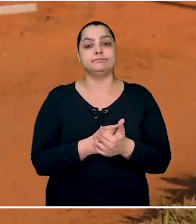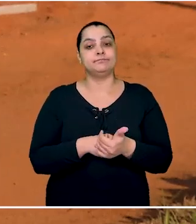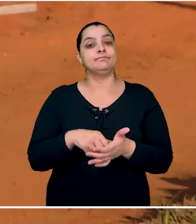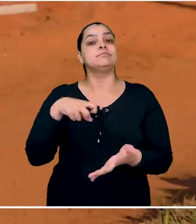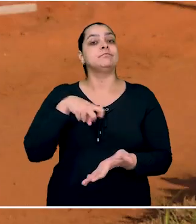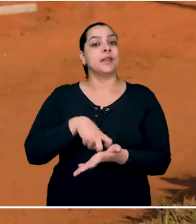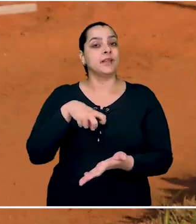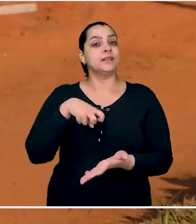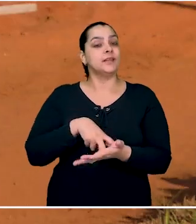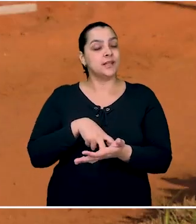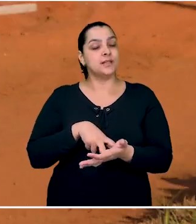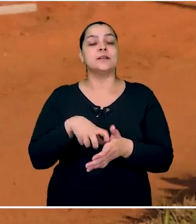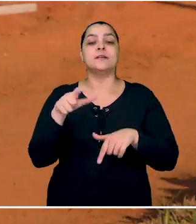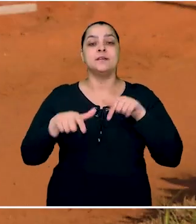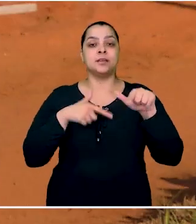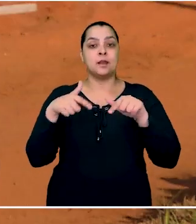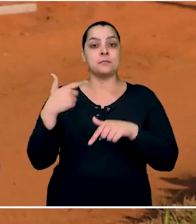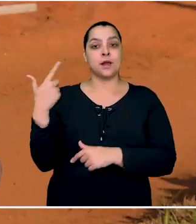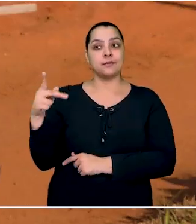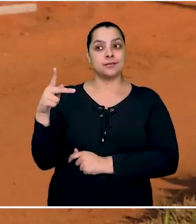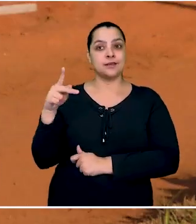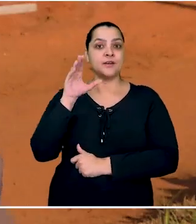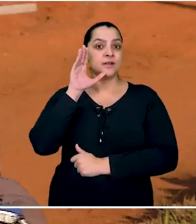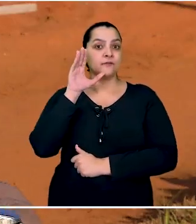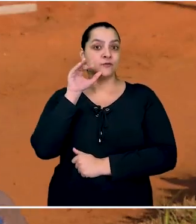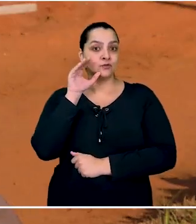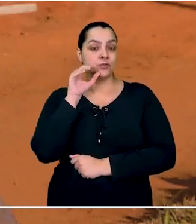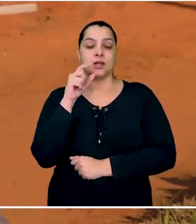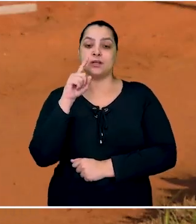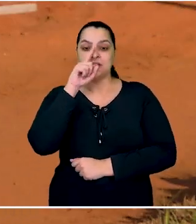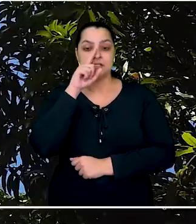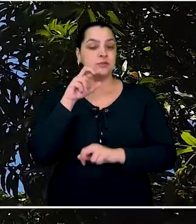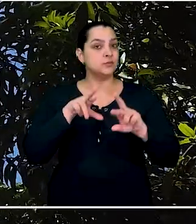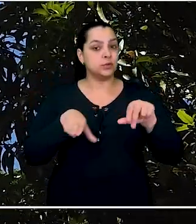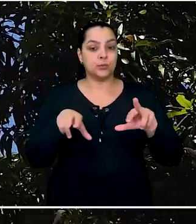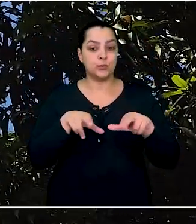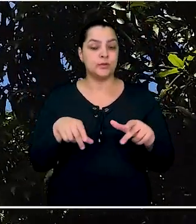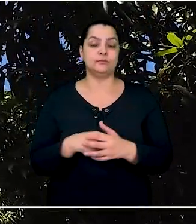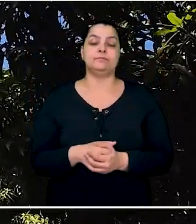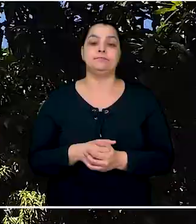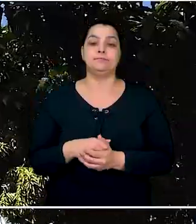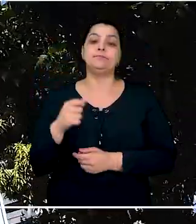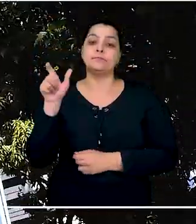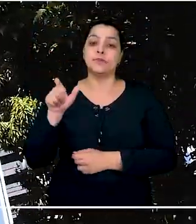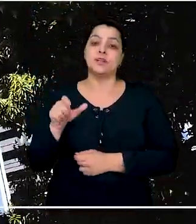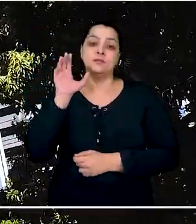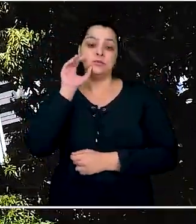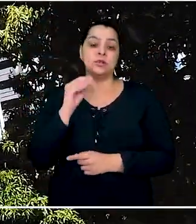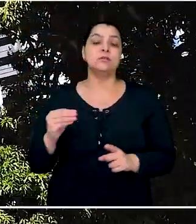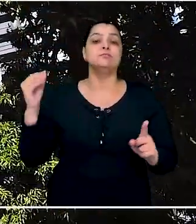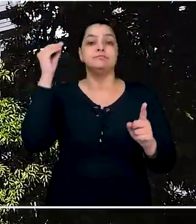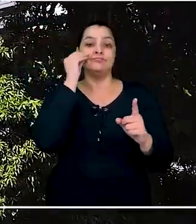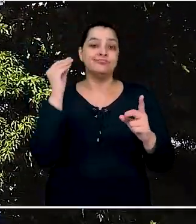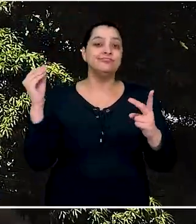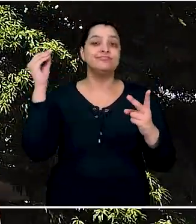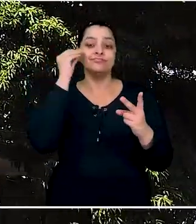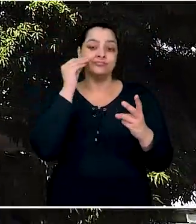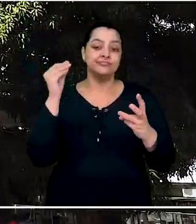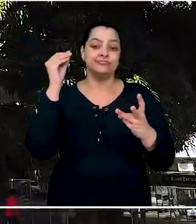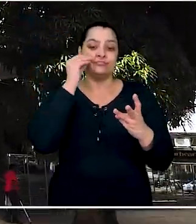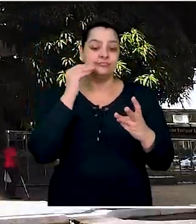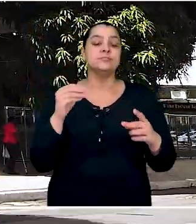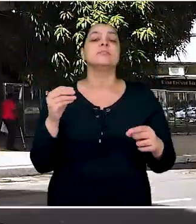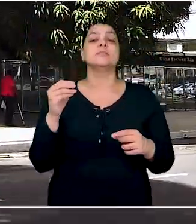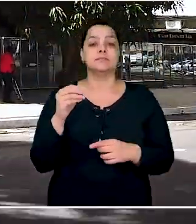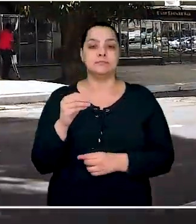também considerou que a função do trabalhador não era de risco. Ao esgotar todas as possibilidades de recurso, o